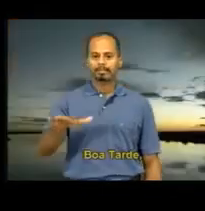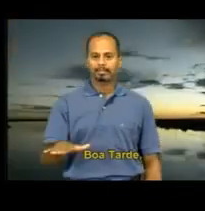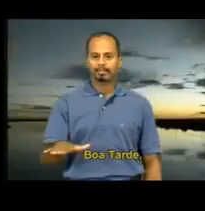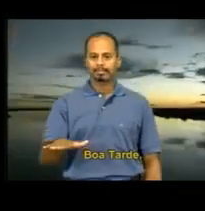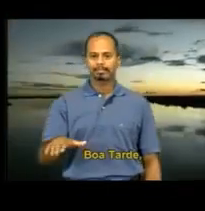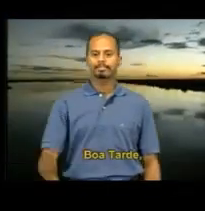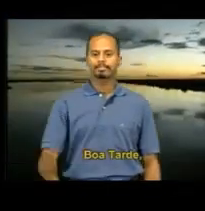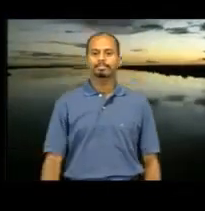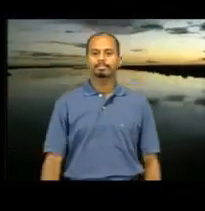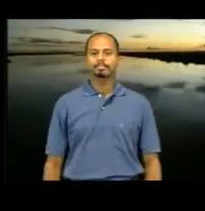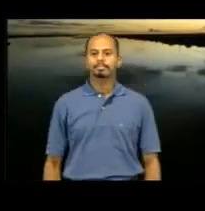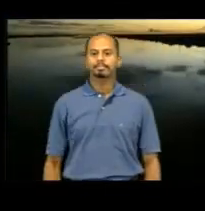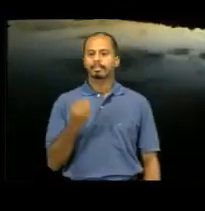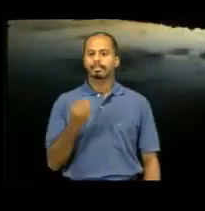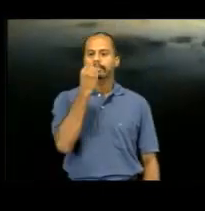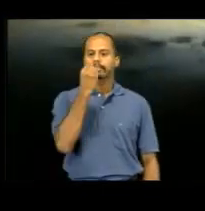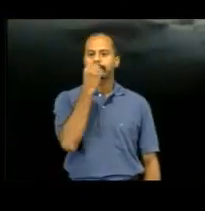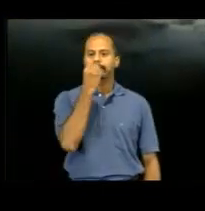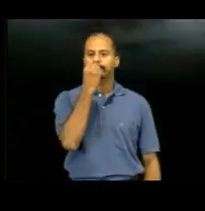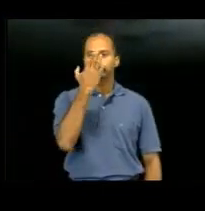Boa tarde.